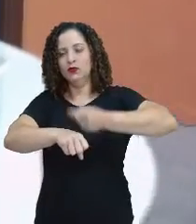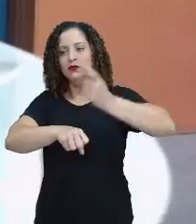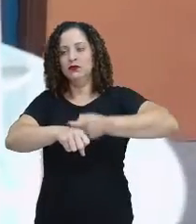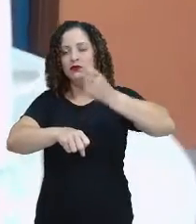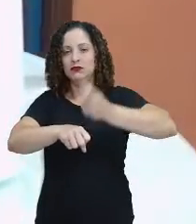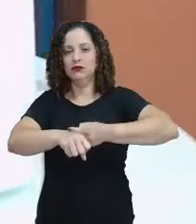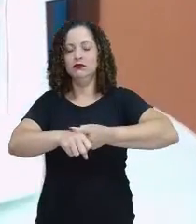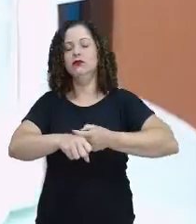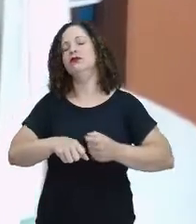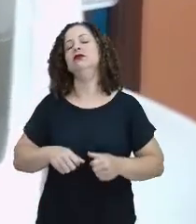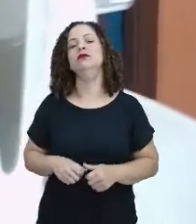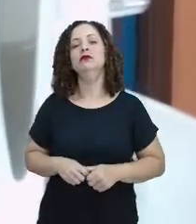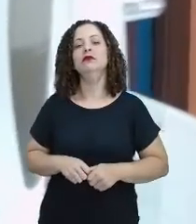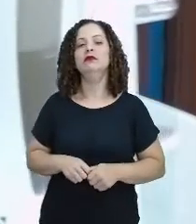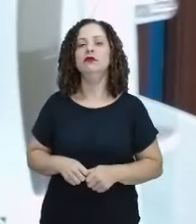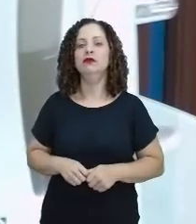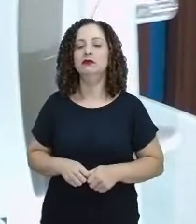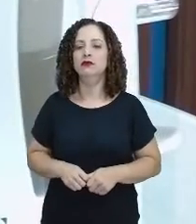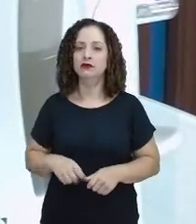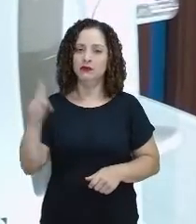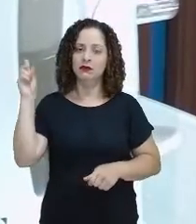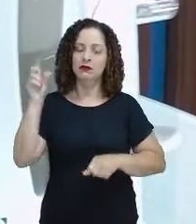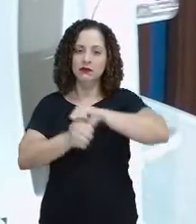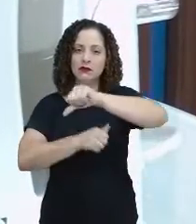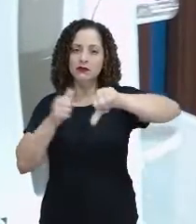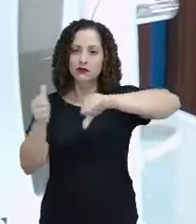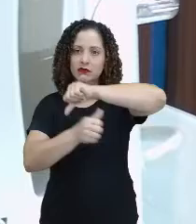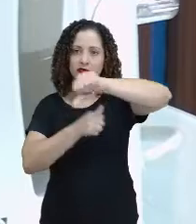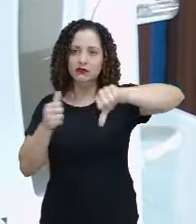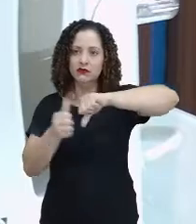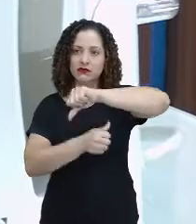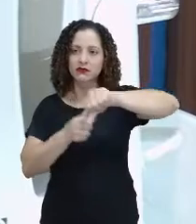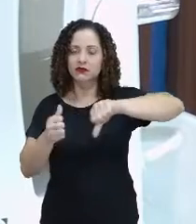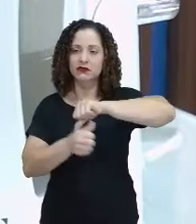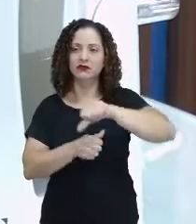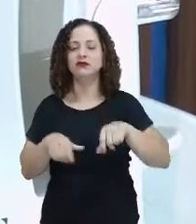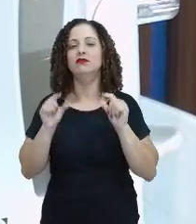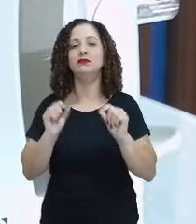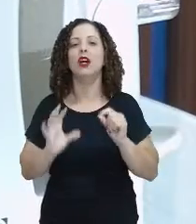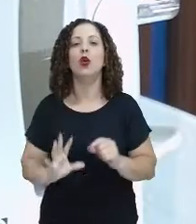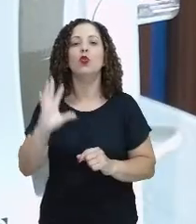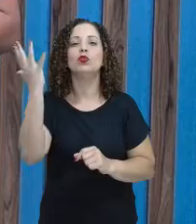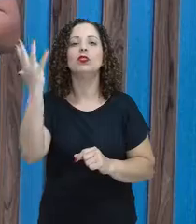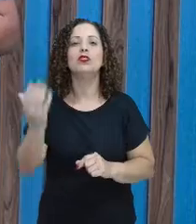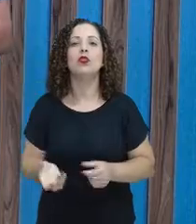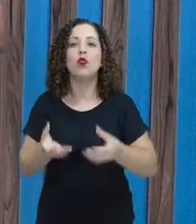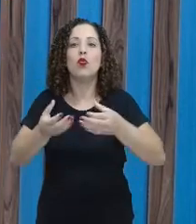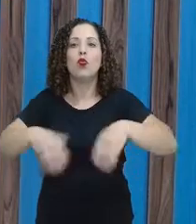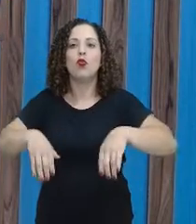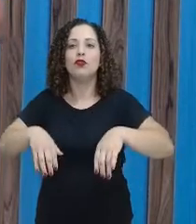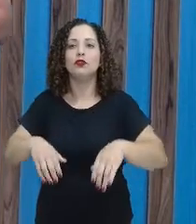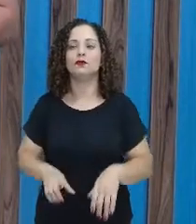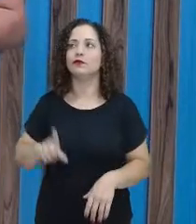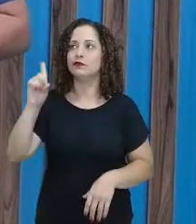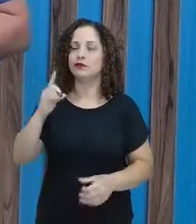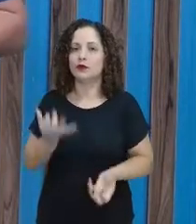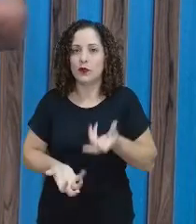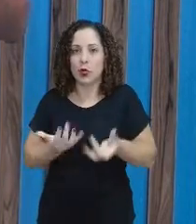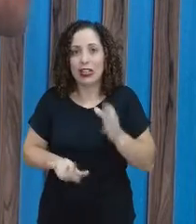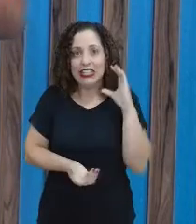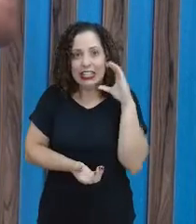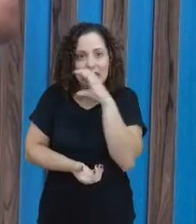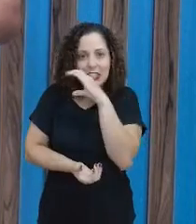matéria mais sólida, ele se transformou. Então, o que foi que aconteceu com esse ovo? Quando ele ficou em